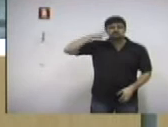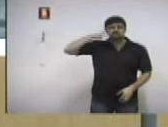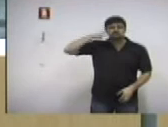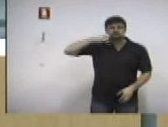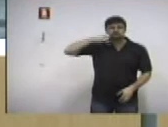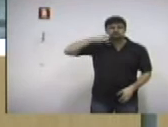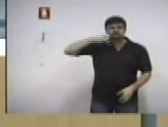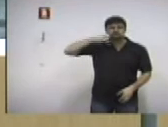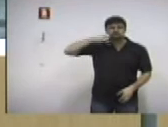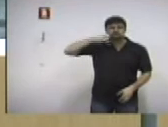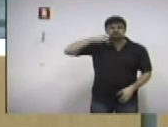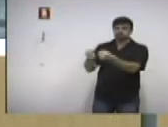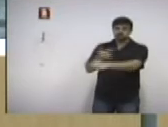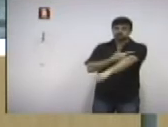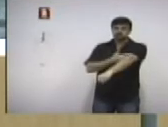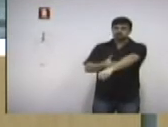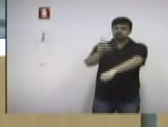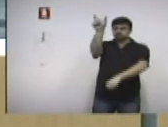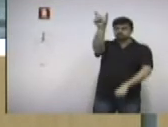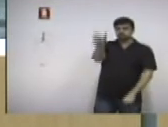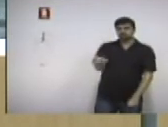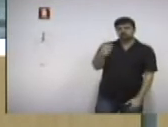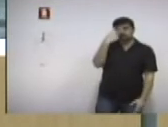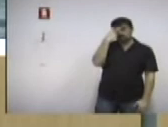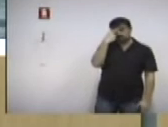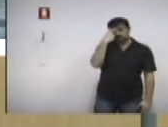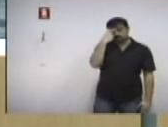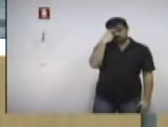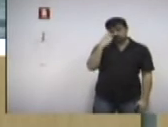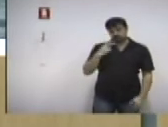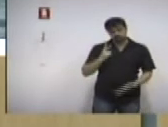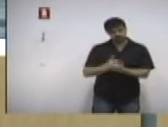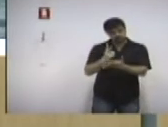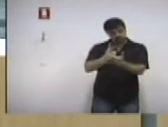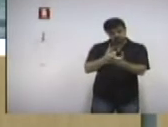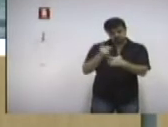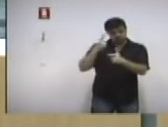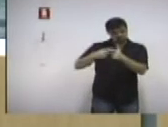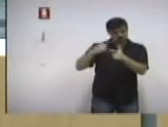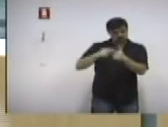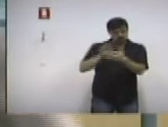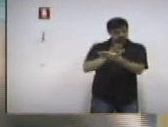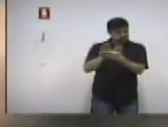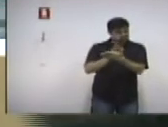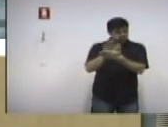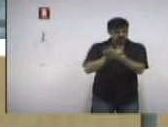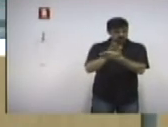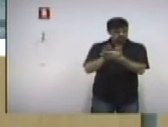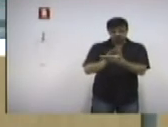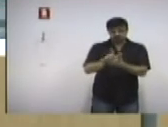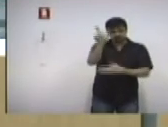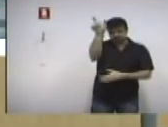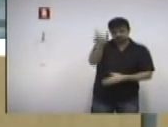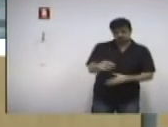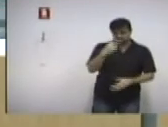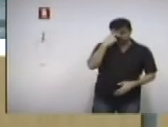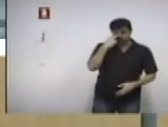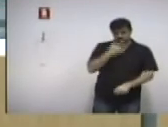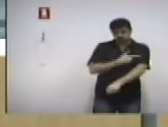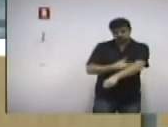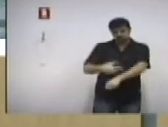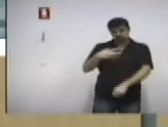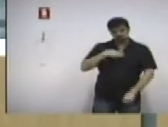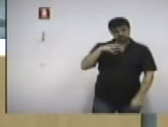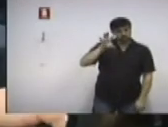então eu respeito agora que deixa Claro Valadão que Sempre respeitei o companheiro eu não tenho problema nenhum com com eles o presente obrigado